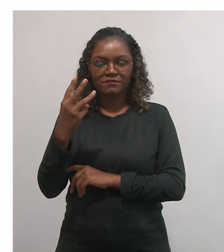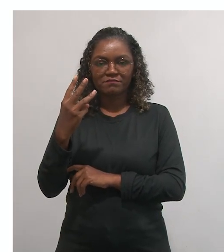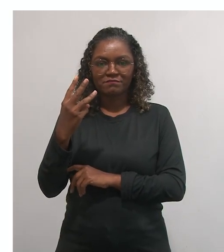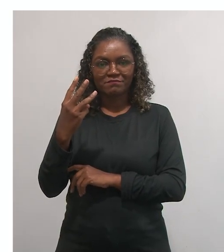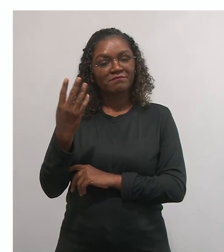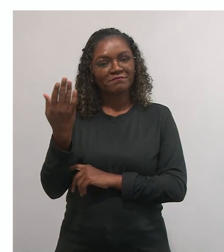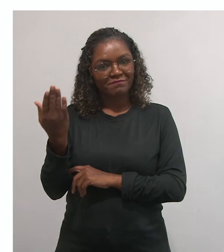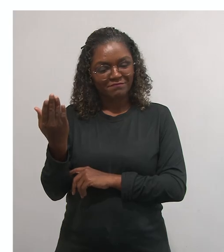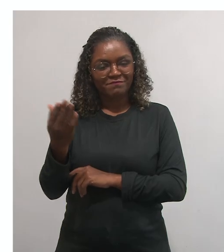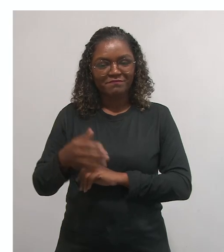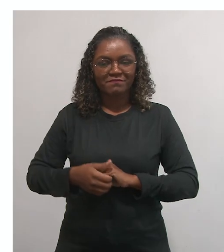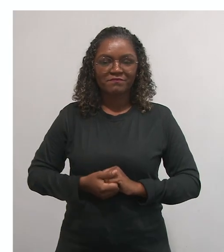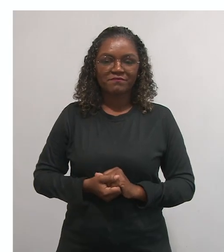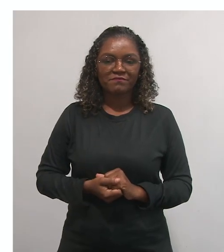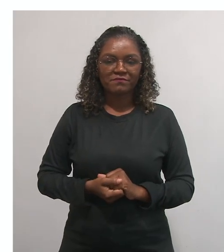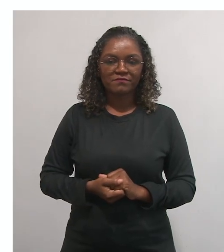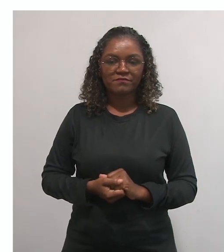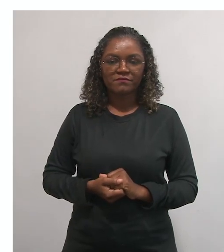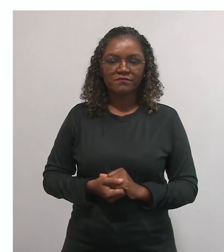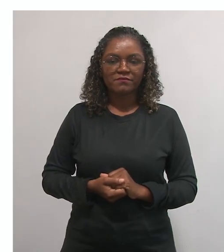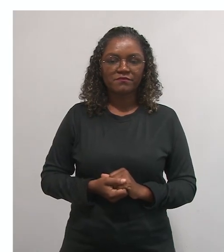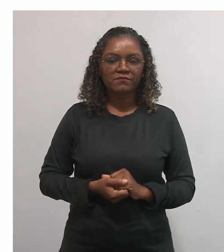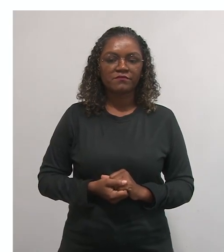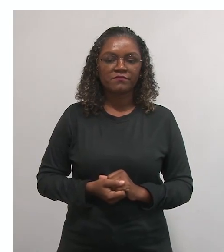0,33 e